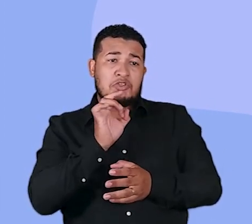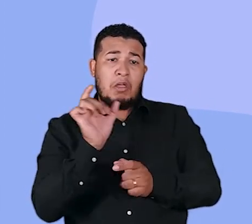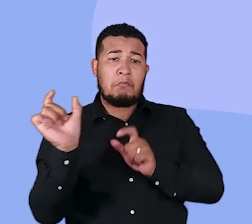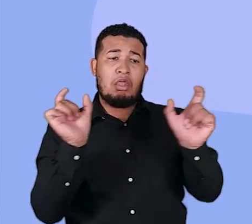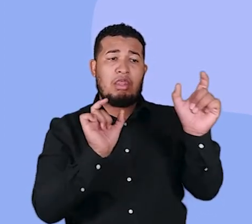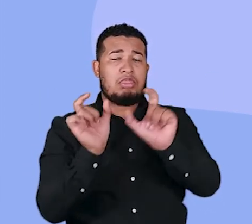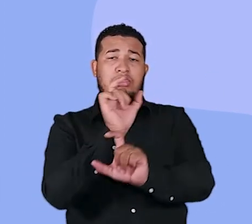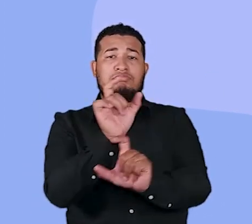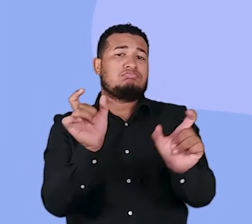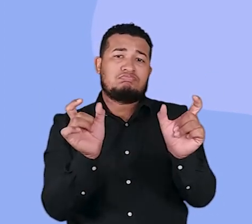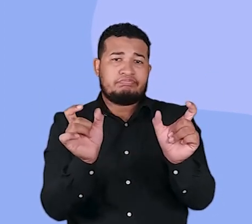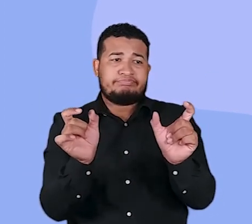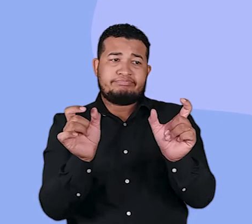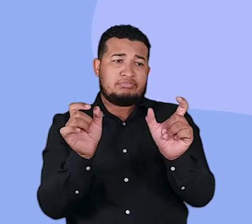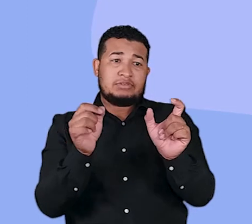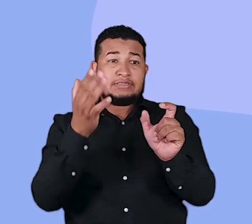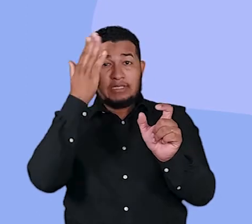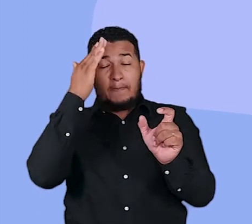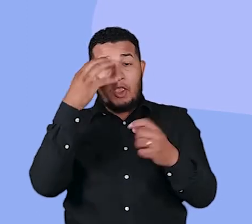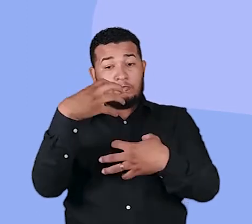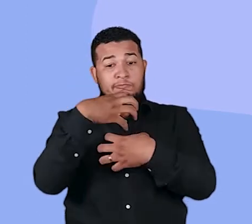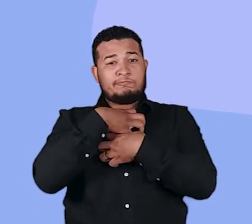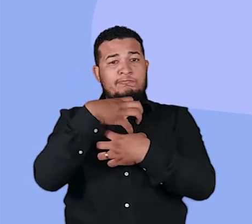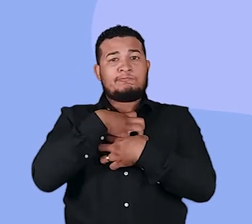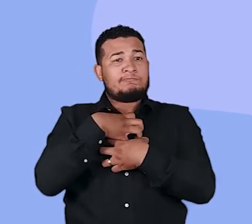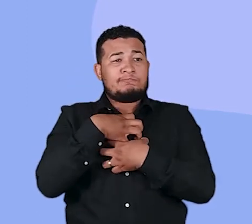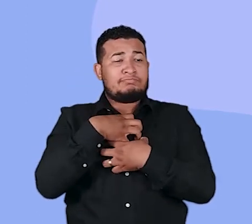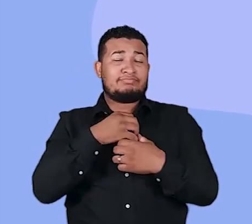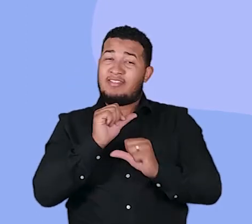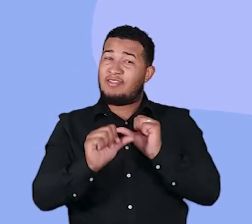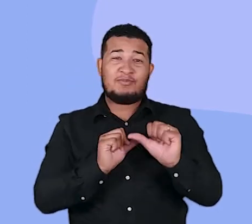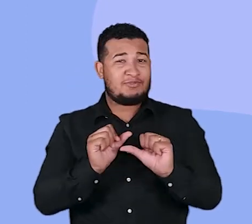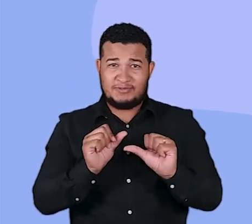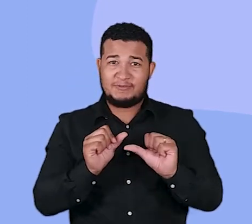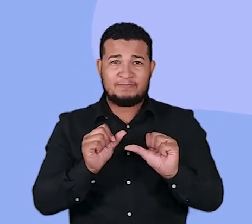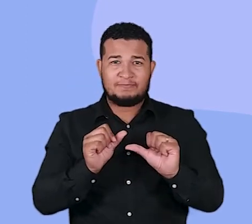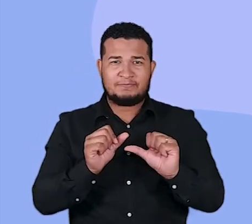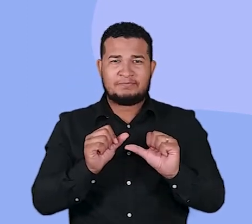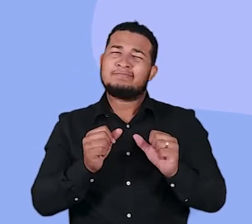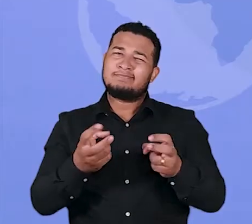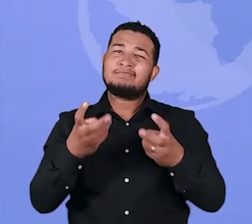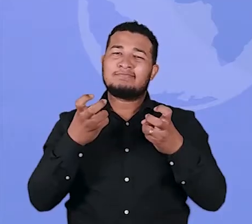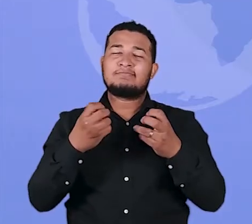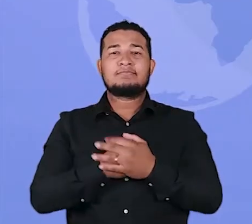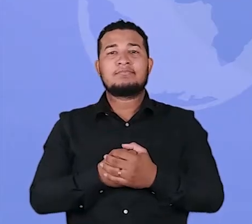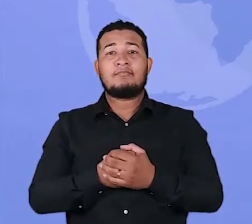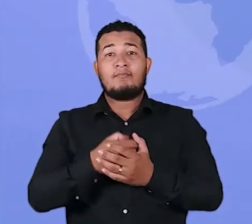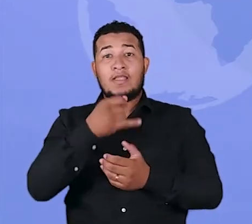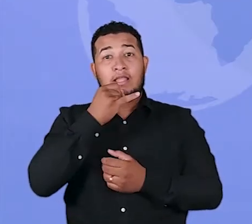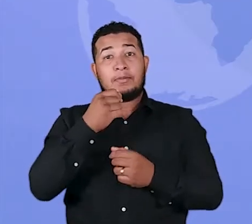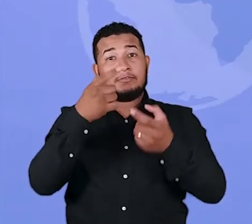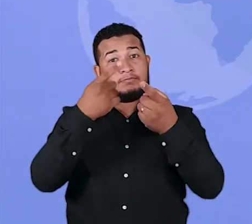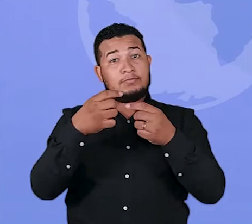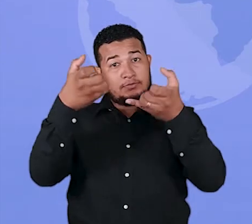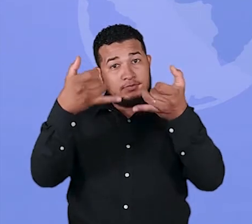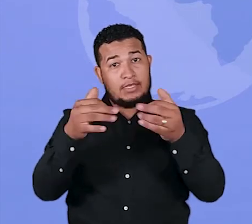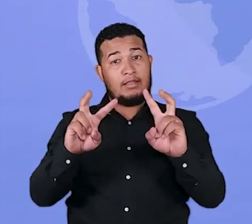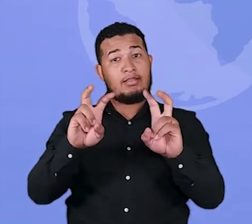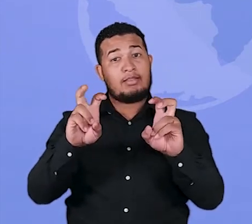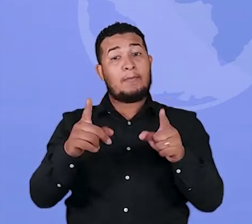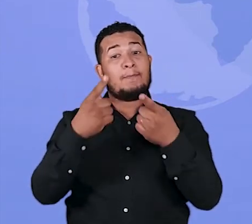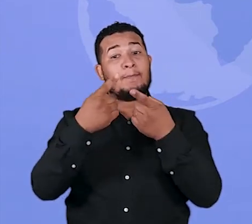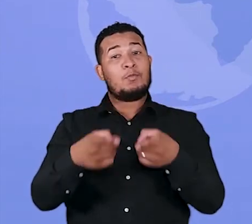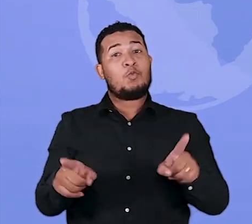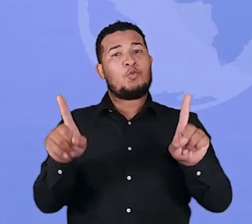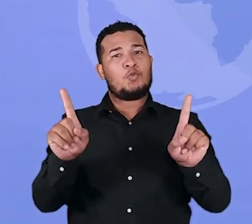dizer, são só palavras. Saiba que o que eu sinto não mudará. Veja bem, quando eu estou falando de